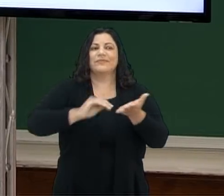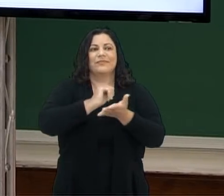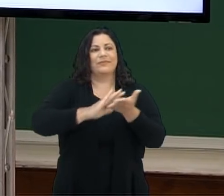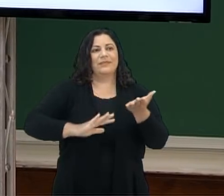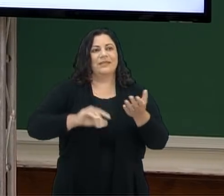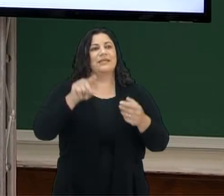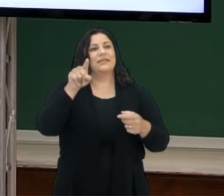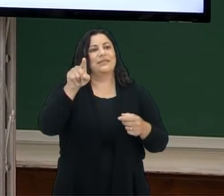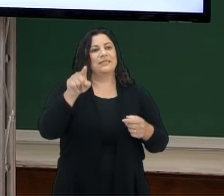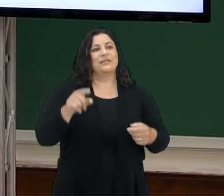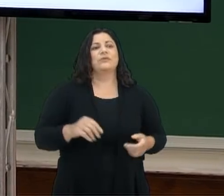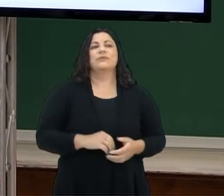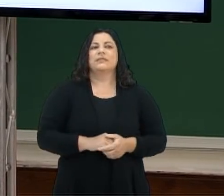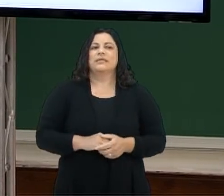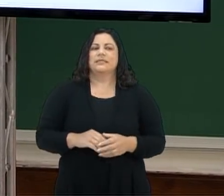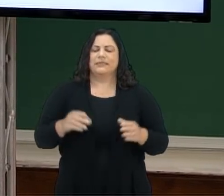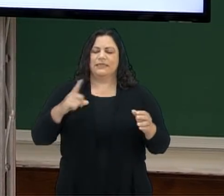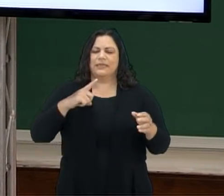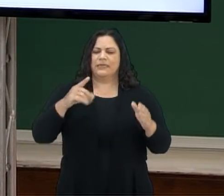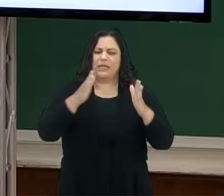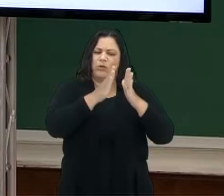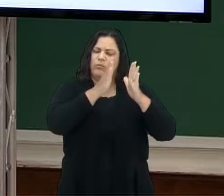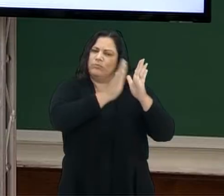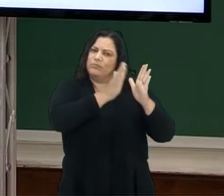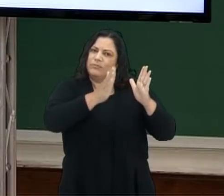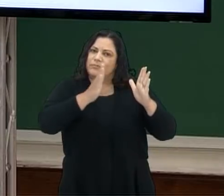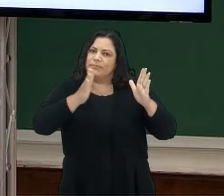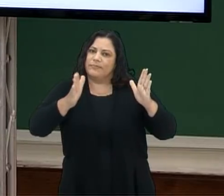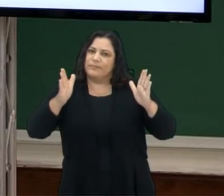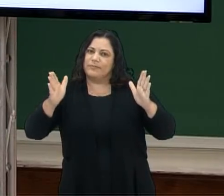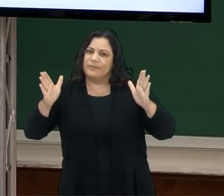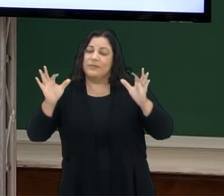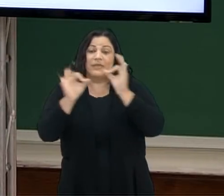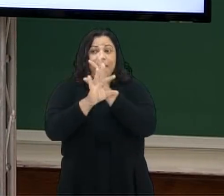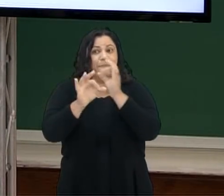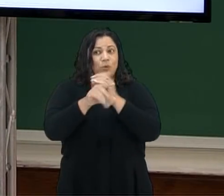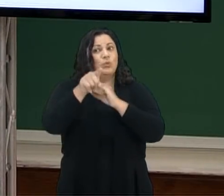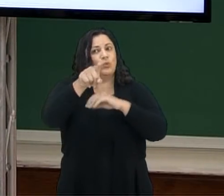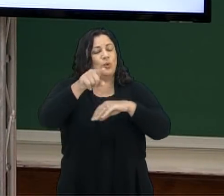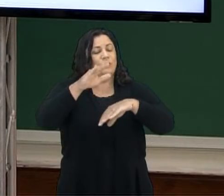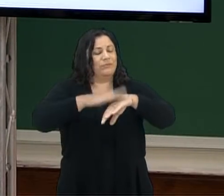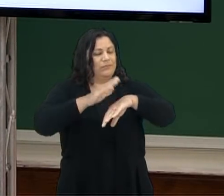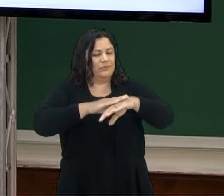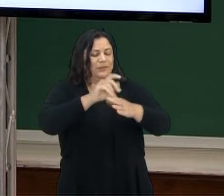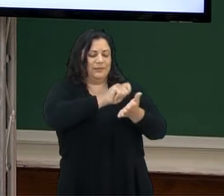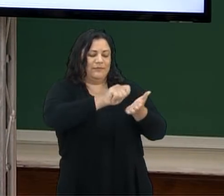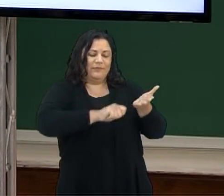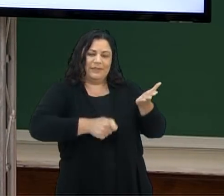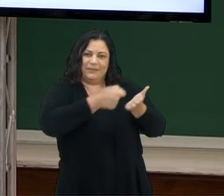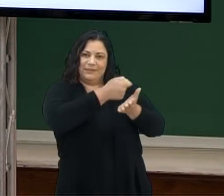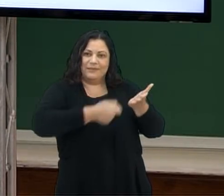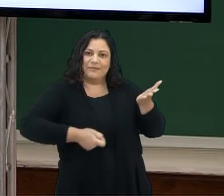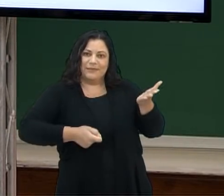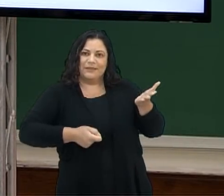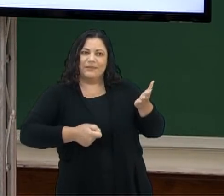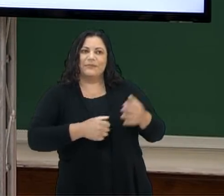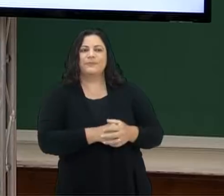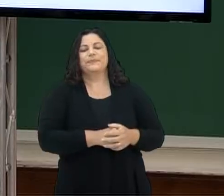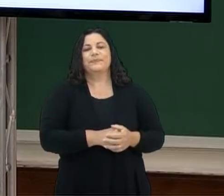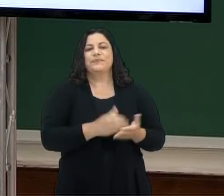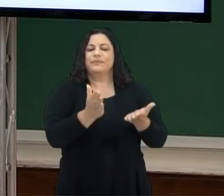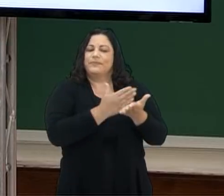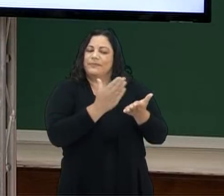vocês, tá? Aqui eu deixei os passos, inclusive já deixei eles prontos, mas quero que vocês façam aí, tá? No caderno. Pega o